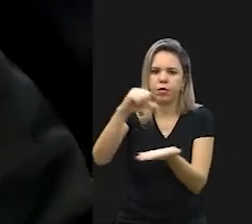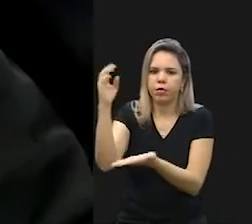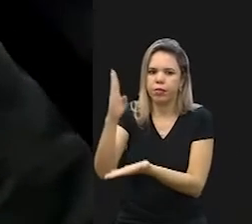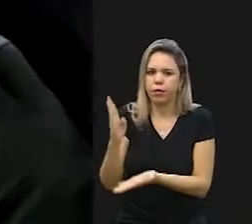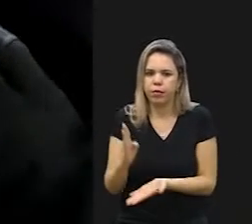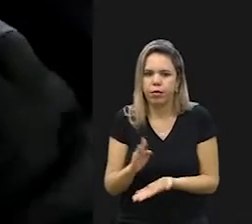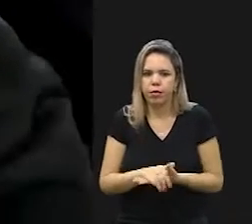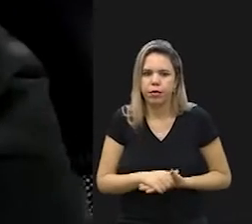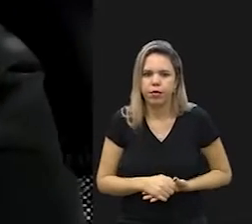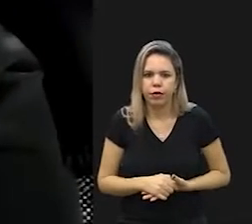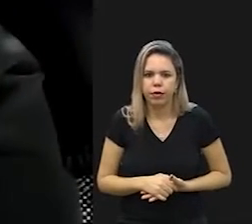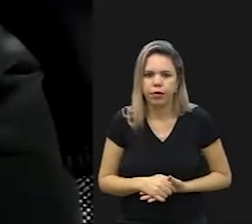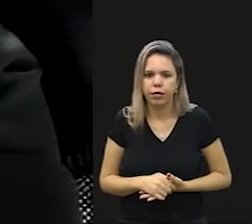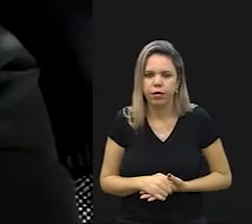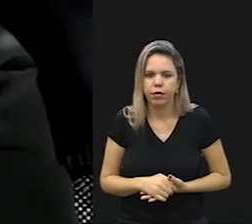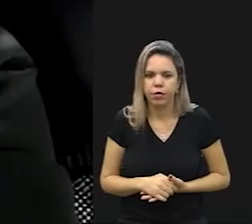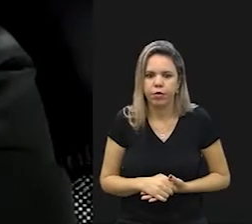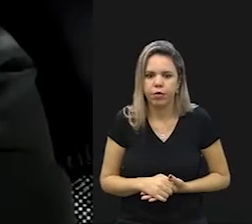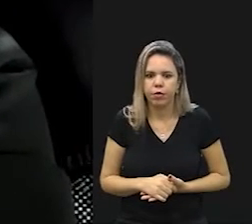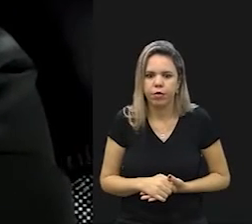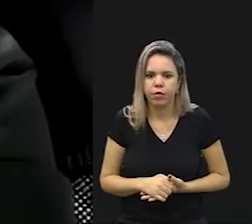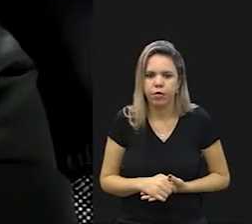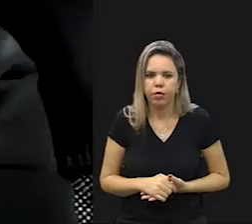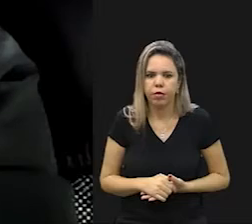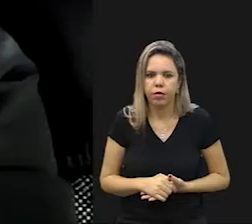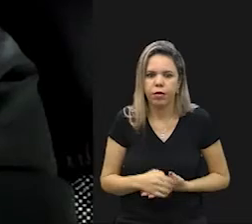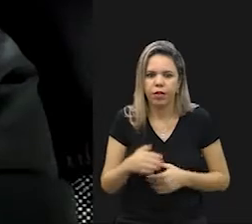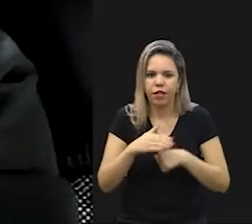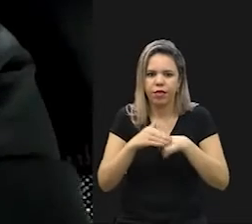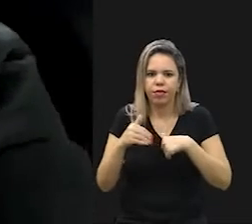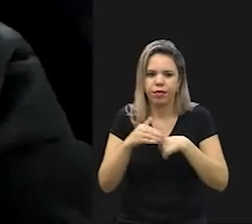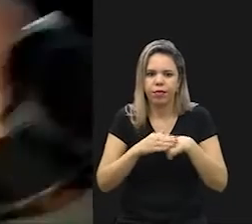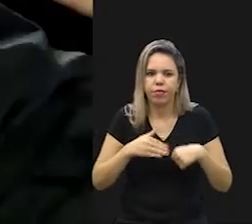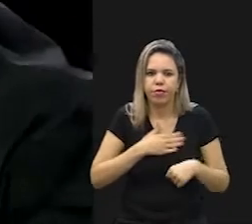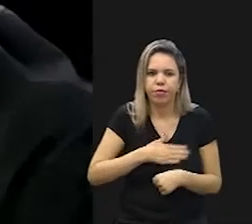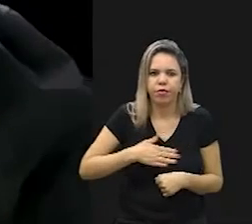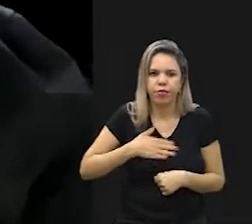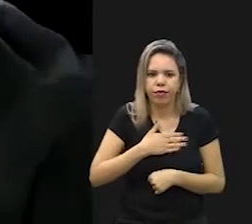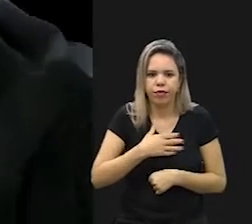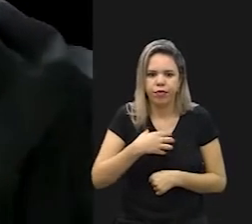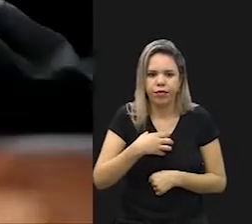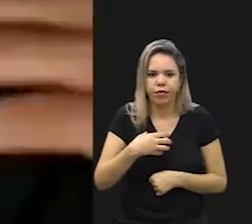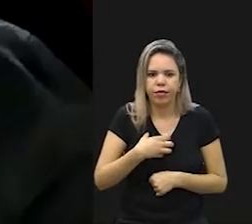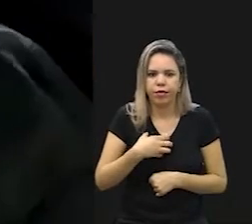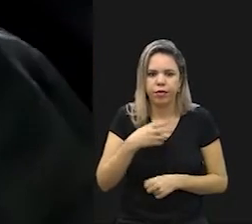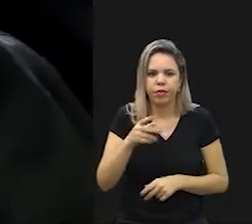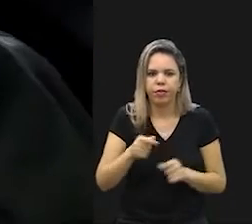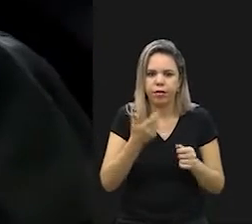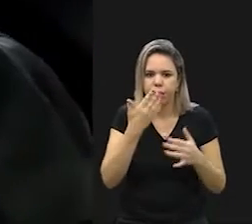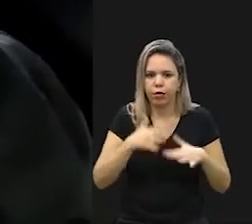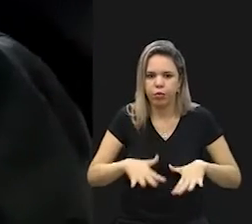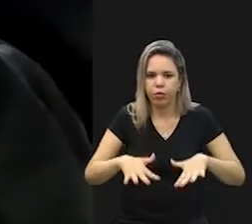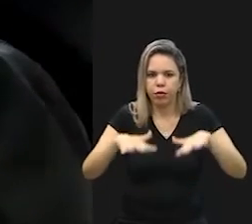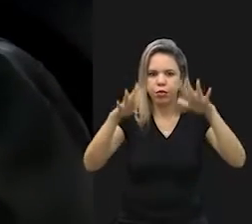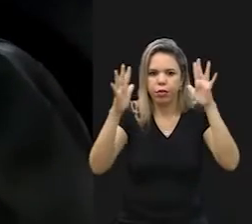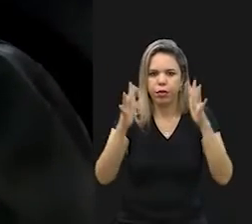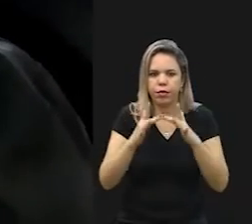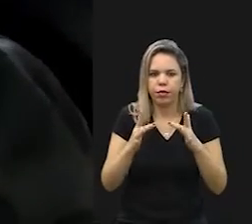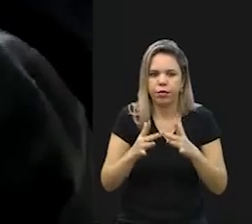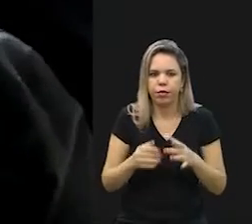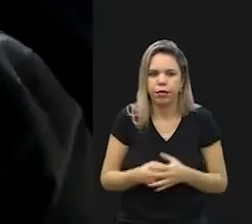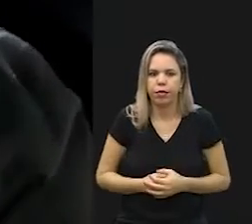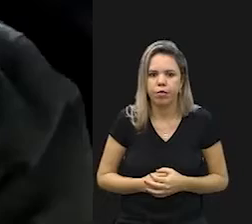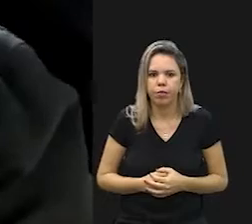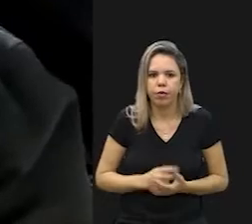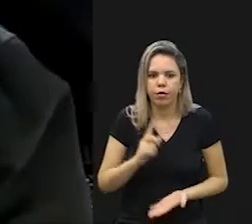E é uma das espécies que eu tenho maior carinho por questões de infância, por questões de contato. E